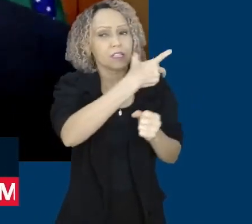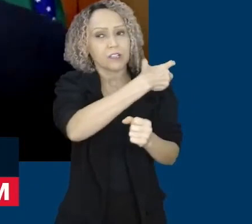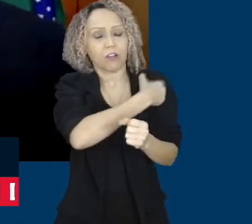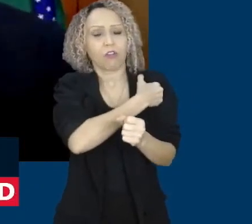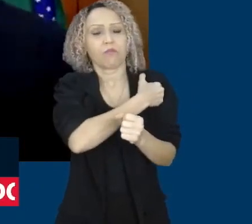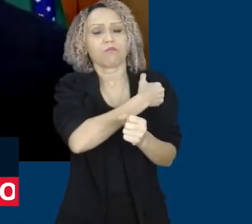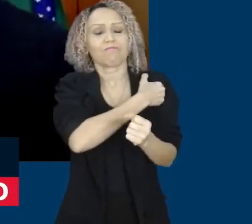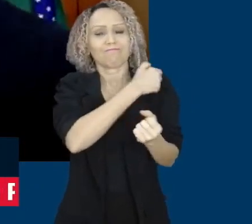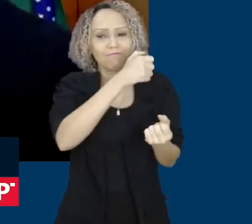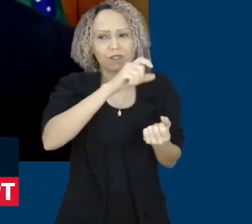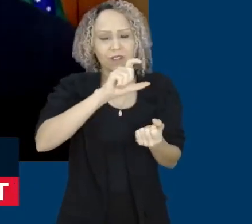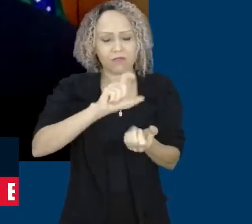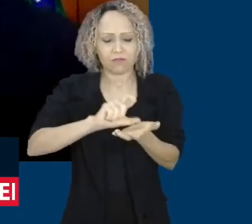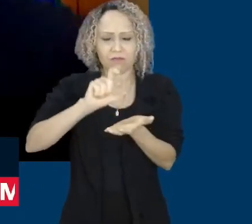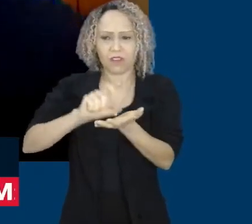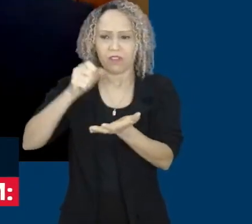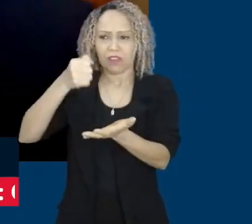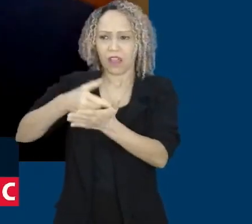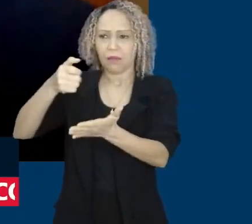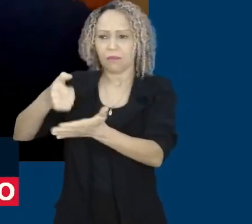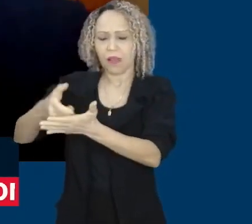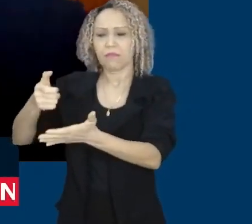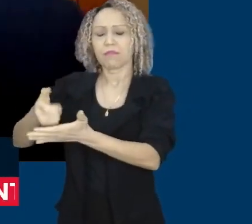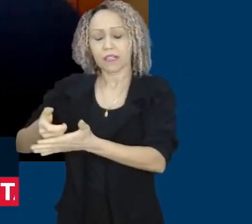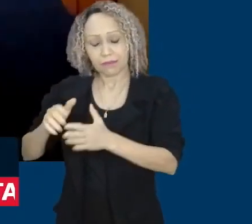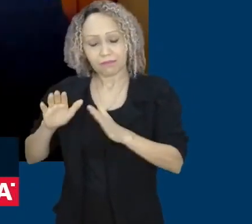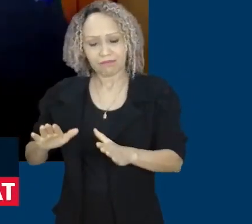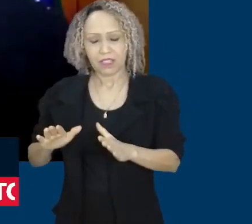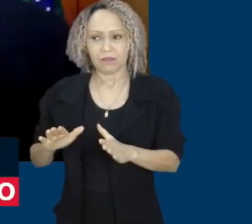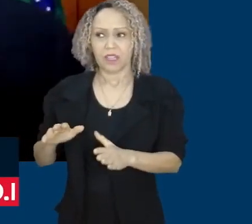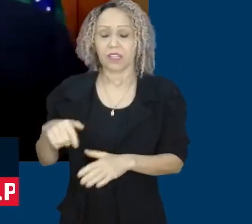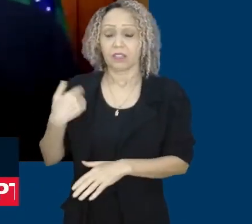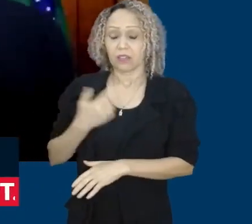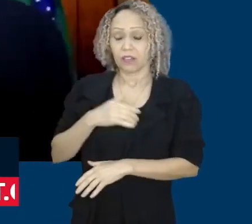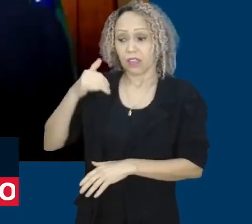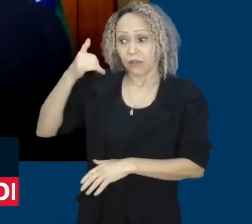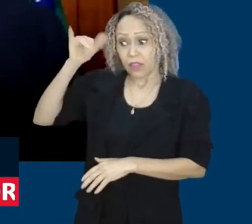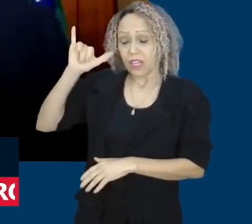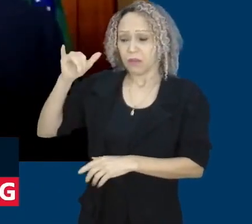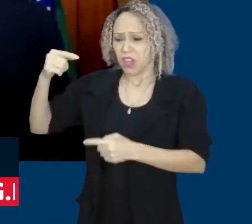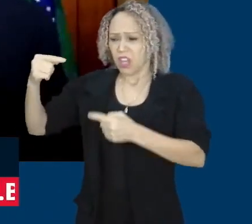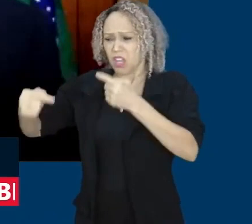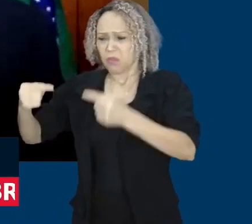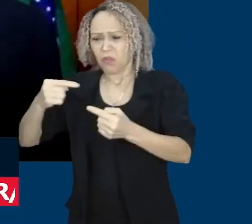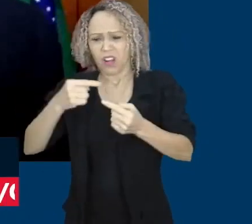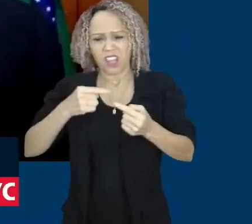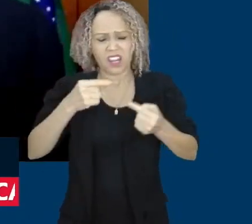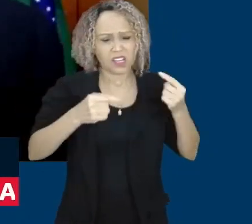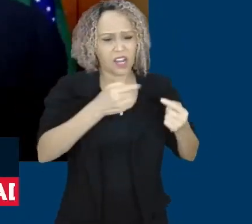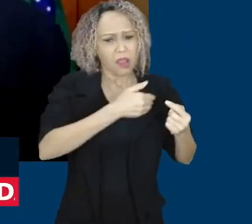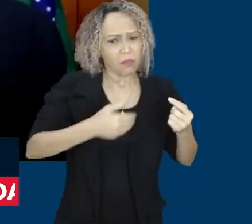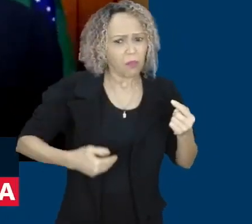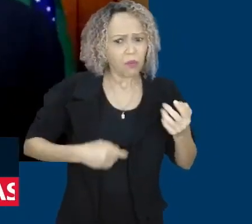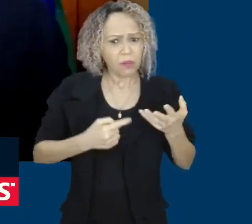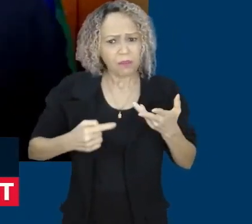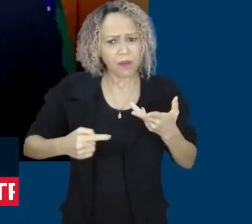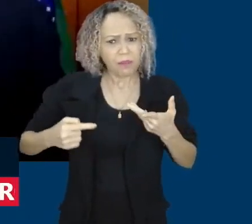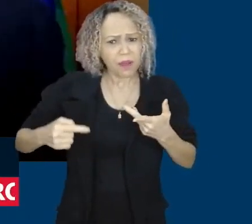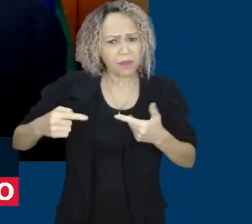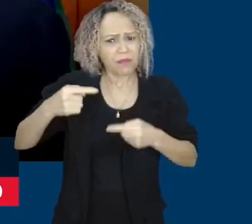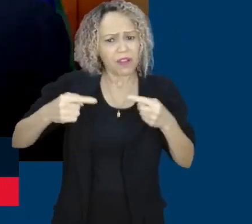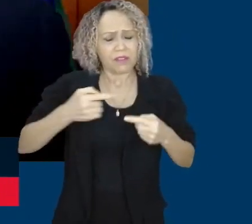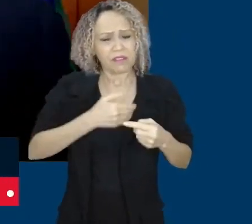políticas públicas fossem totalmente destruídas, né? Portanto, esta combinação, né, esse tripé